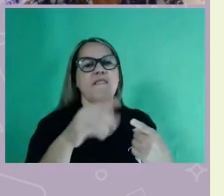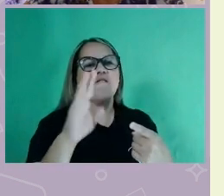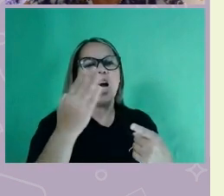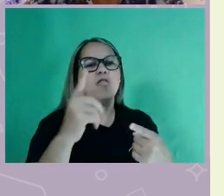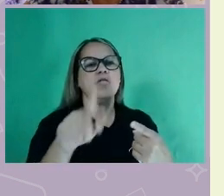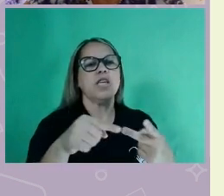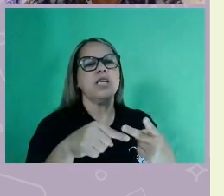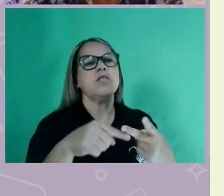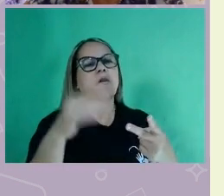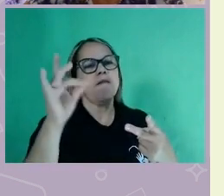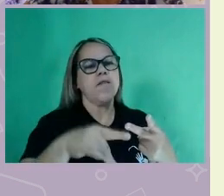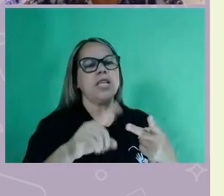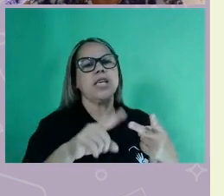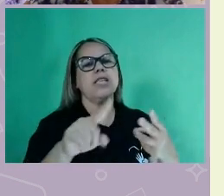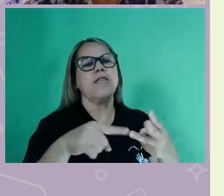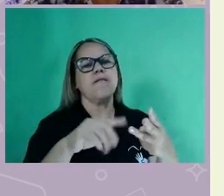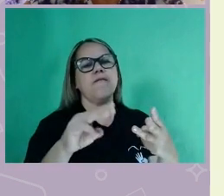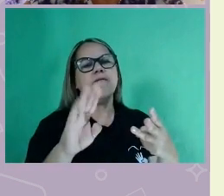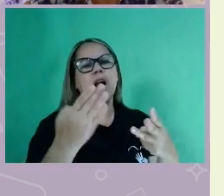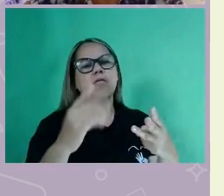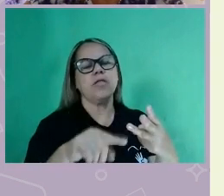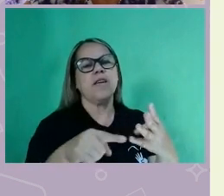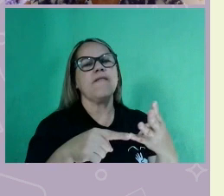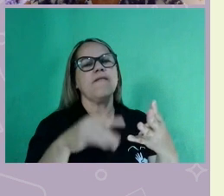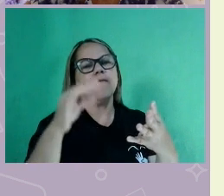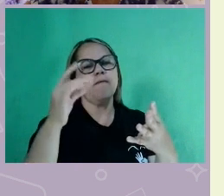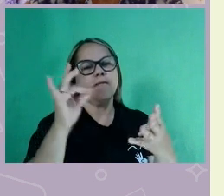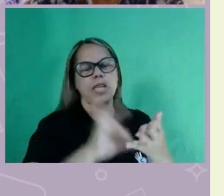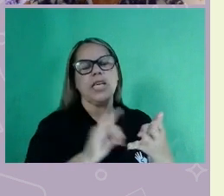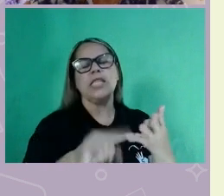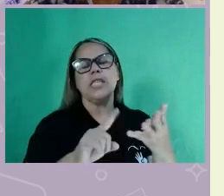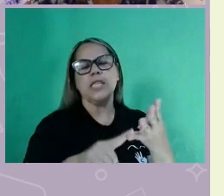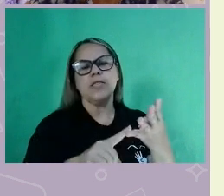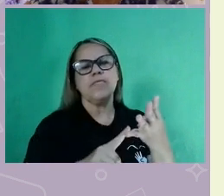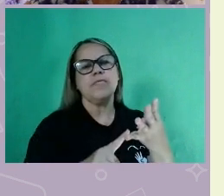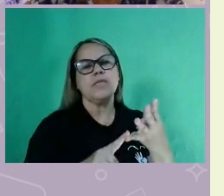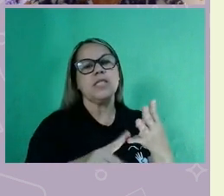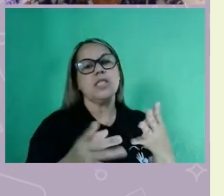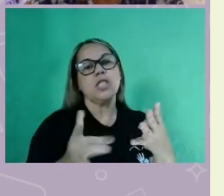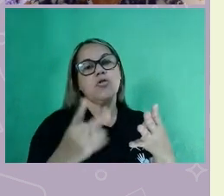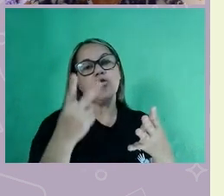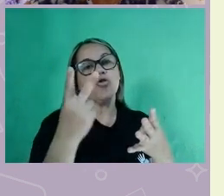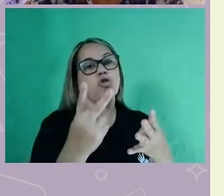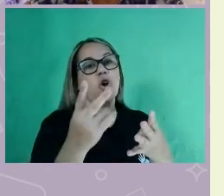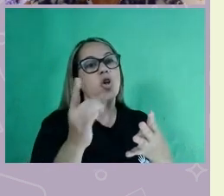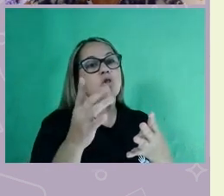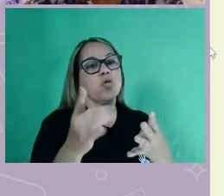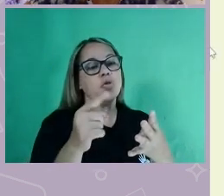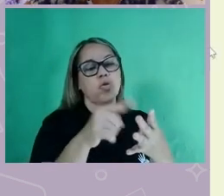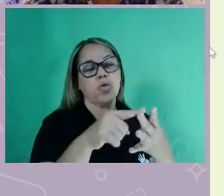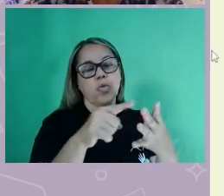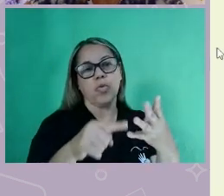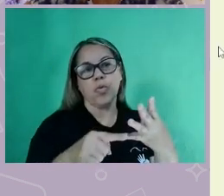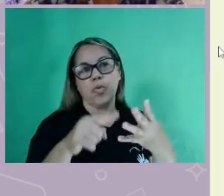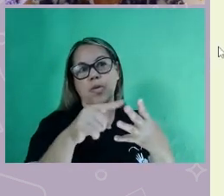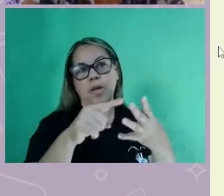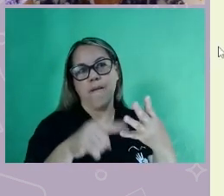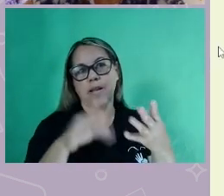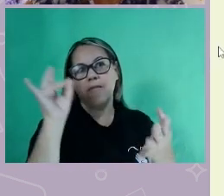segunda verdadeira terceira falsa a quarta verdadeira então somente 2 e 4 são